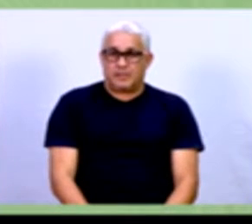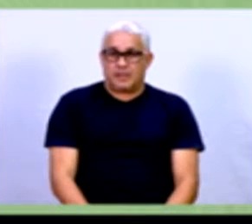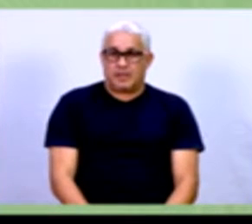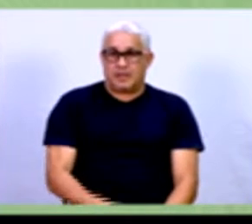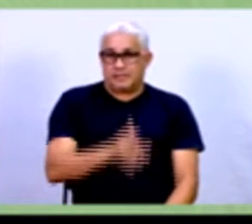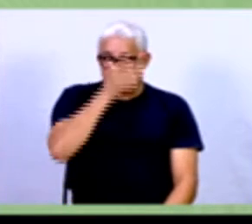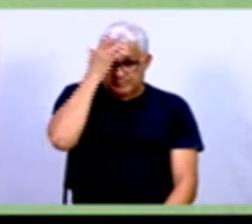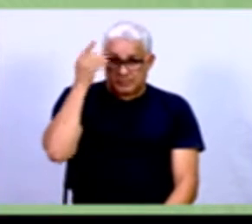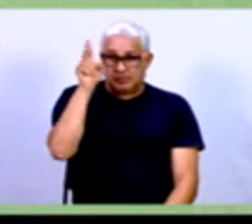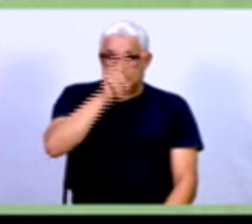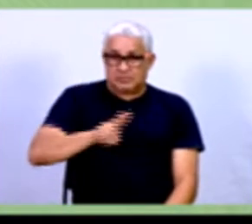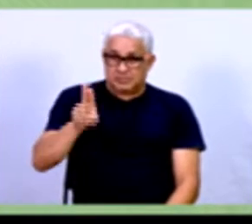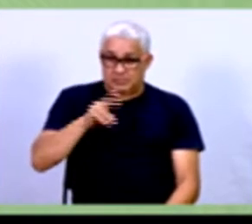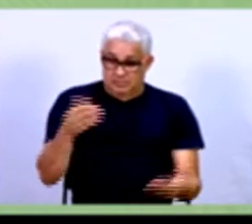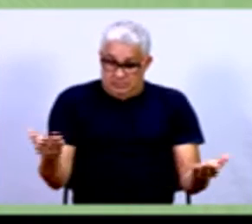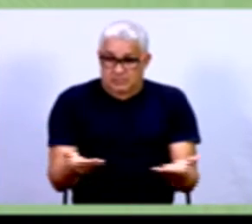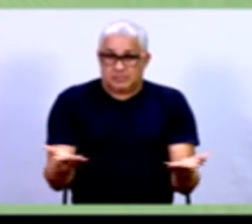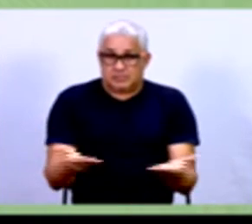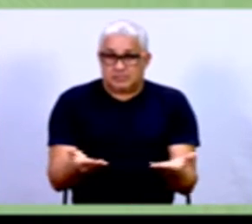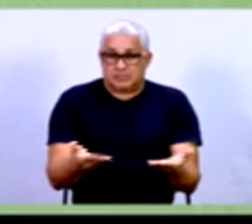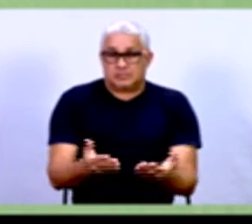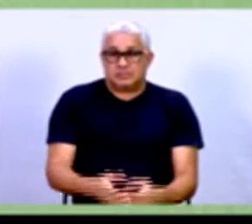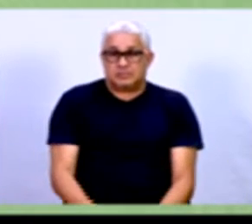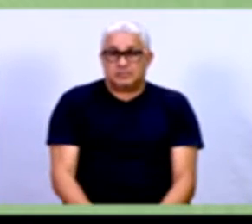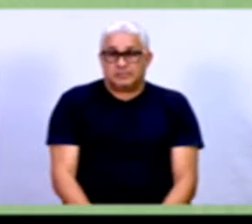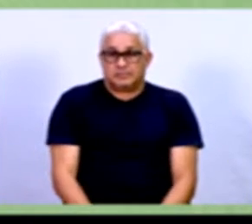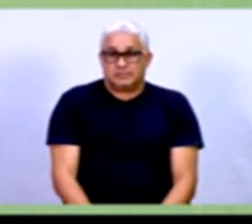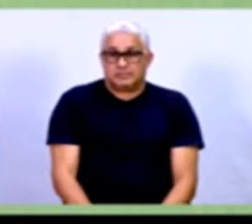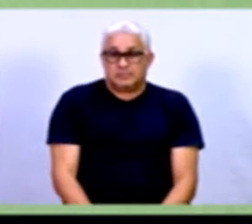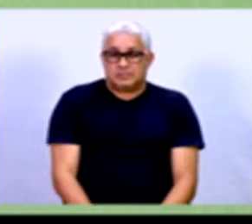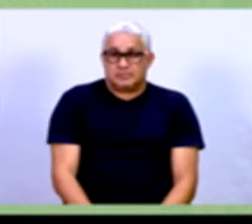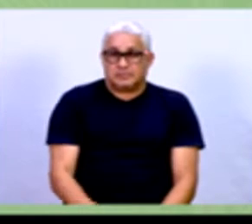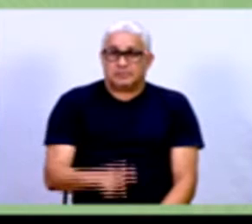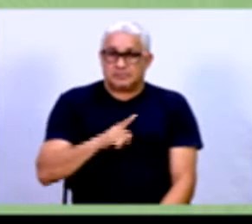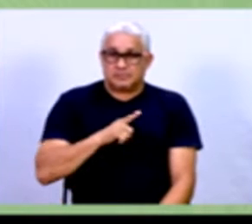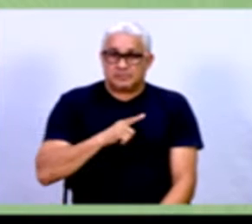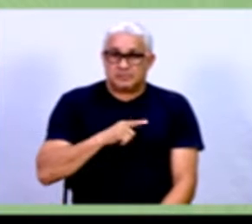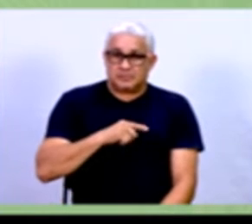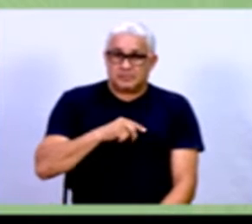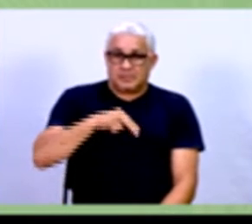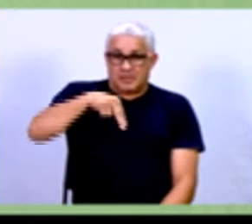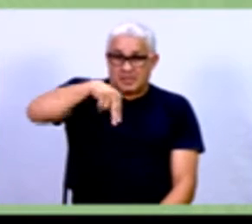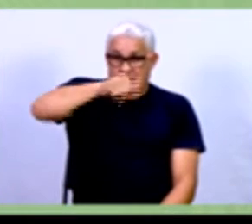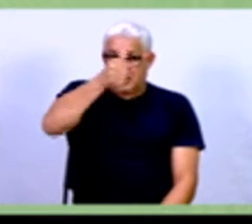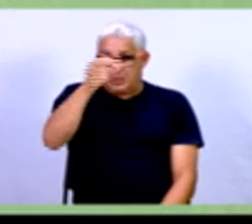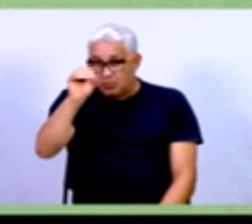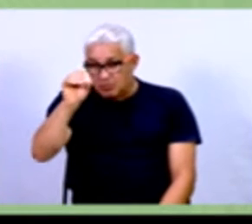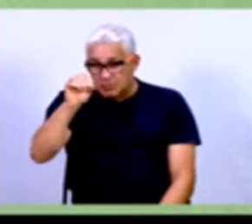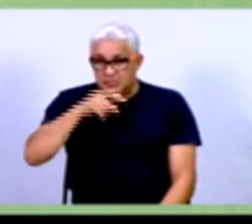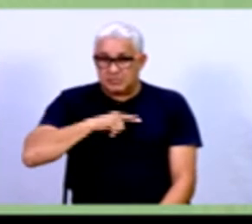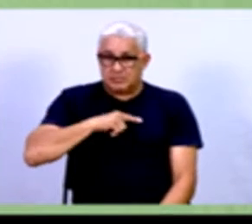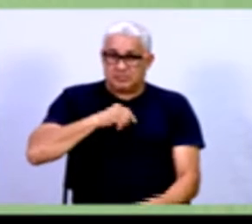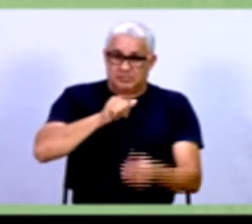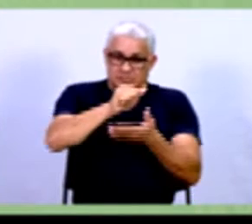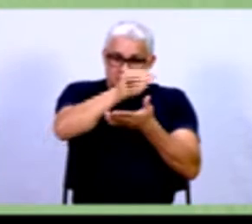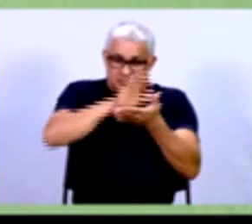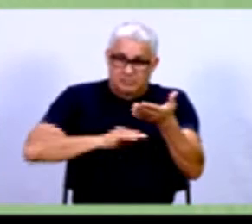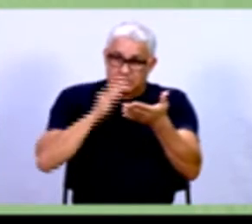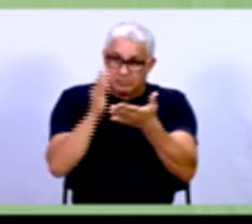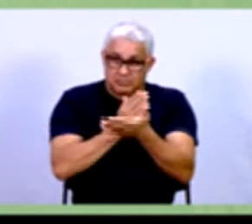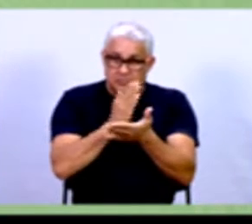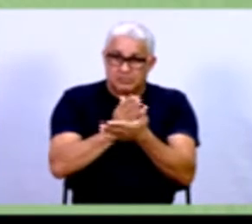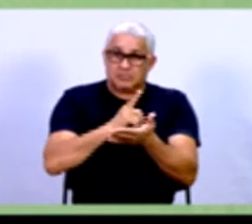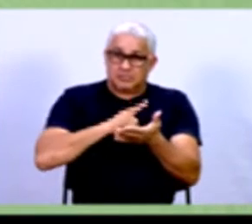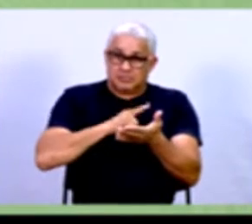estiver utilizando ele agora, que ele, aonde tem um não aqui que eu vou passar para vocês, no caderno de atividades de vocês está